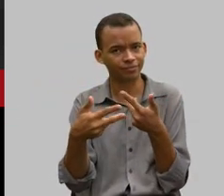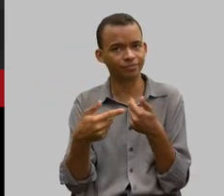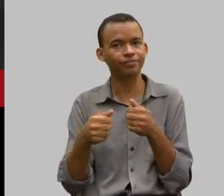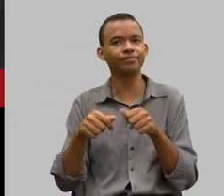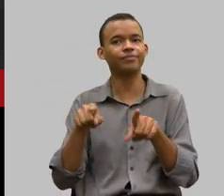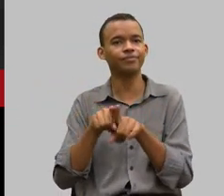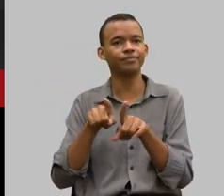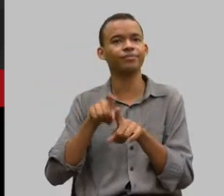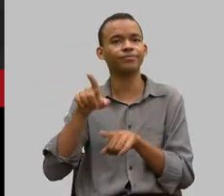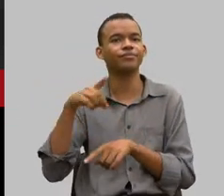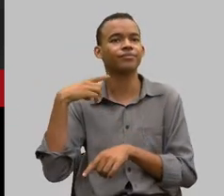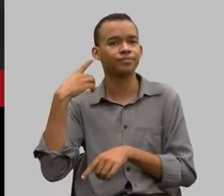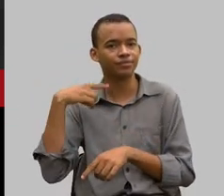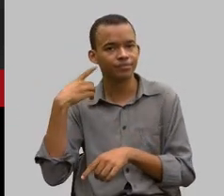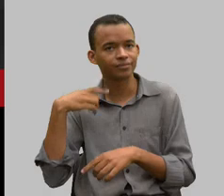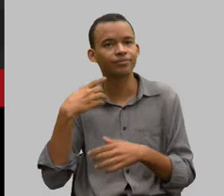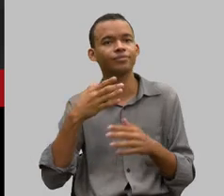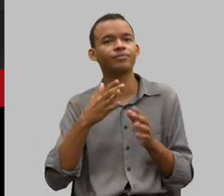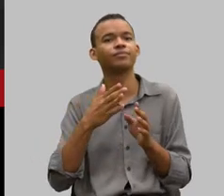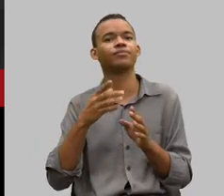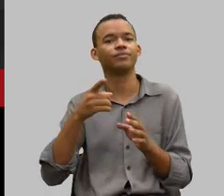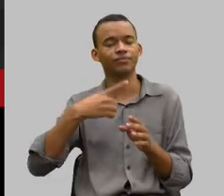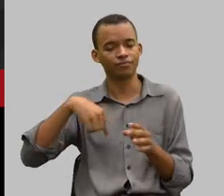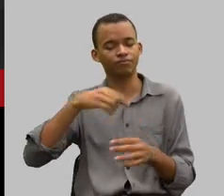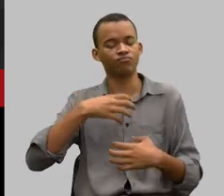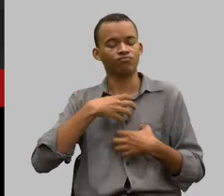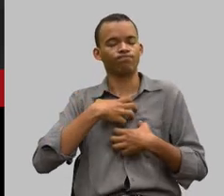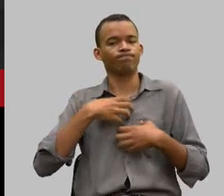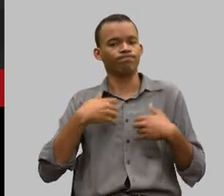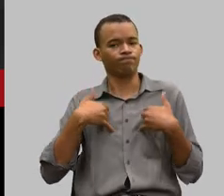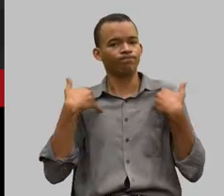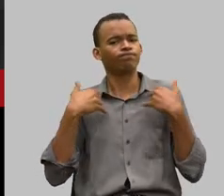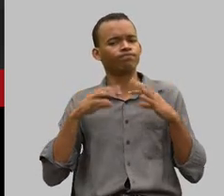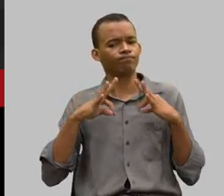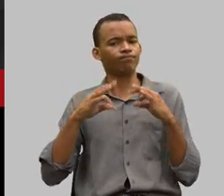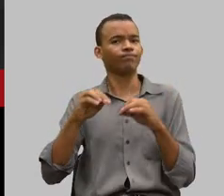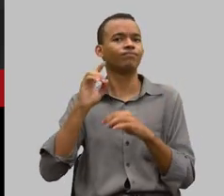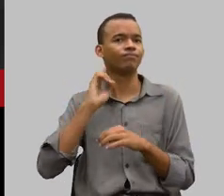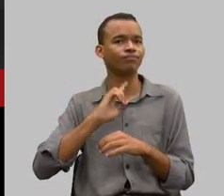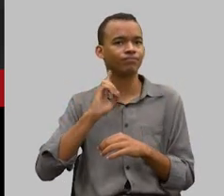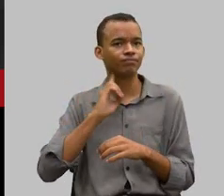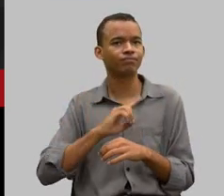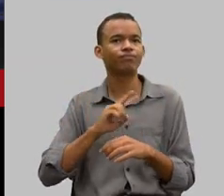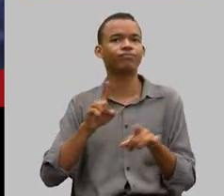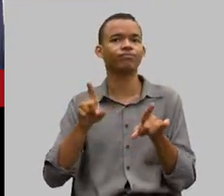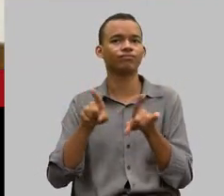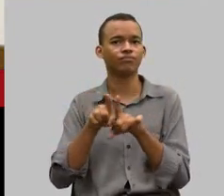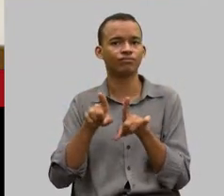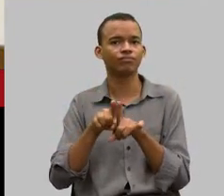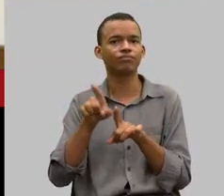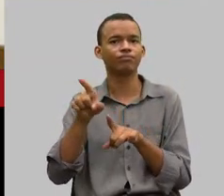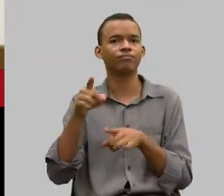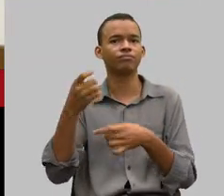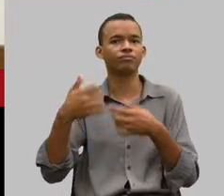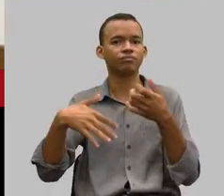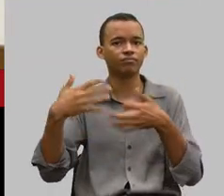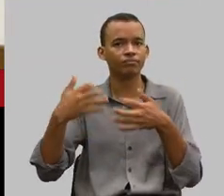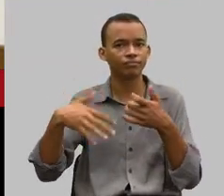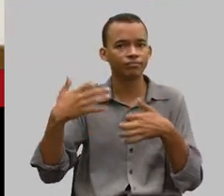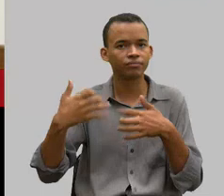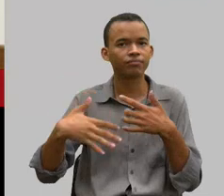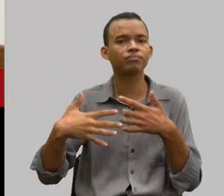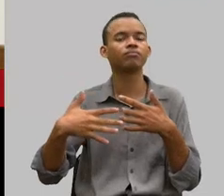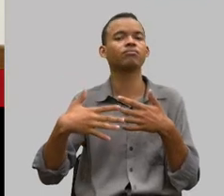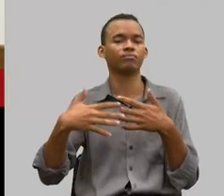Coronel motivo de muito orgulho para todos os mineiros e em relação ao ponto específico que vossa excelência traz